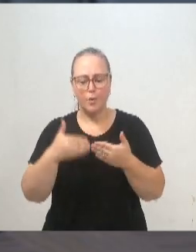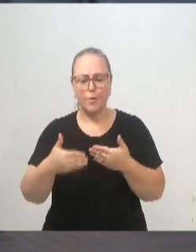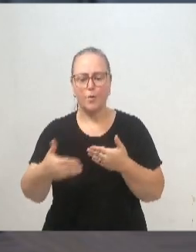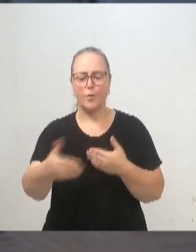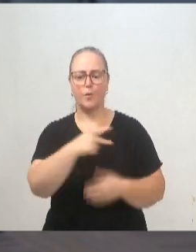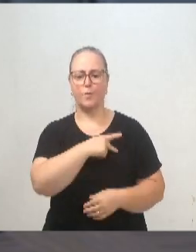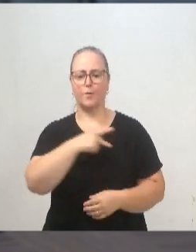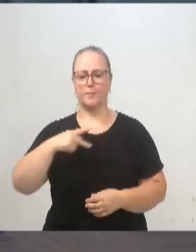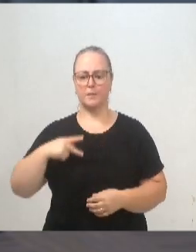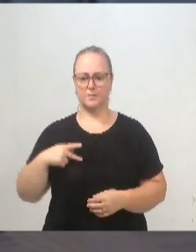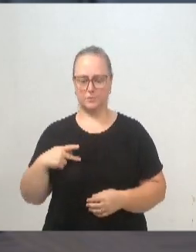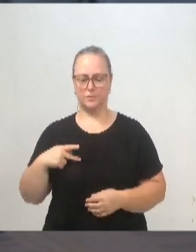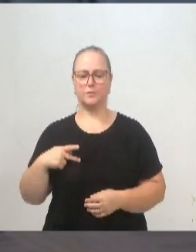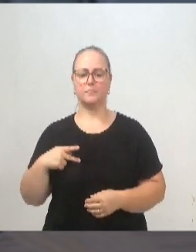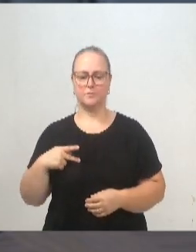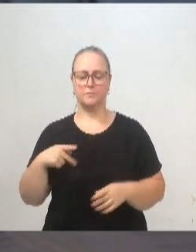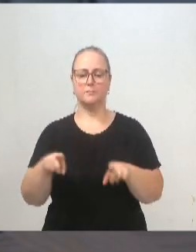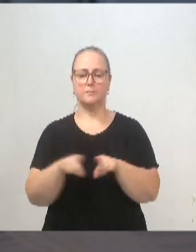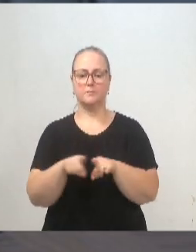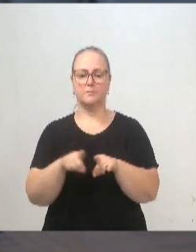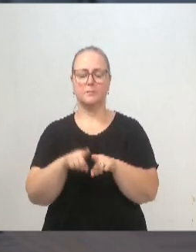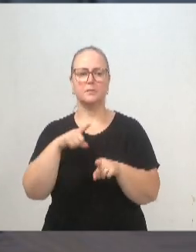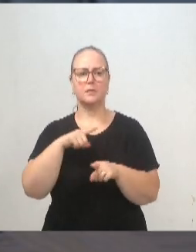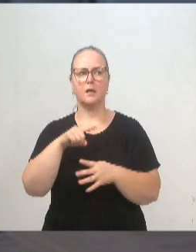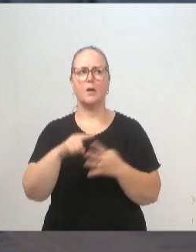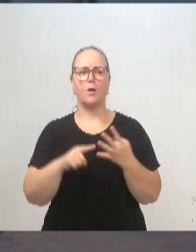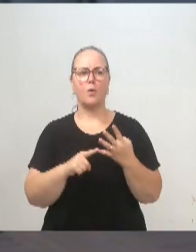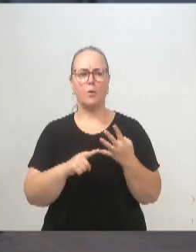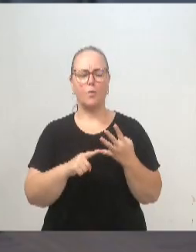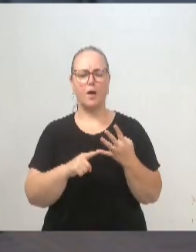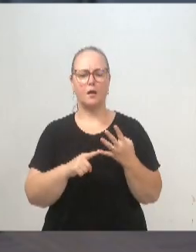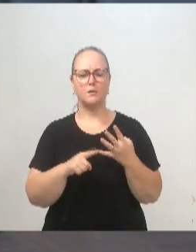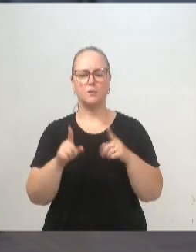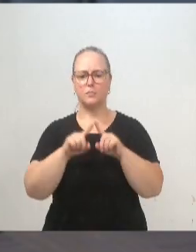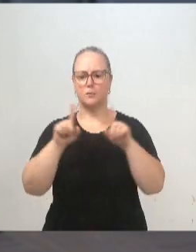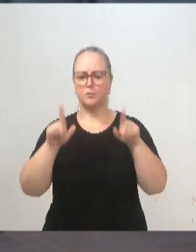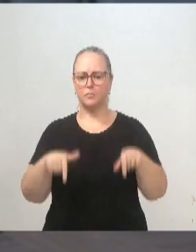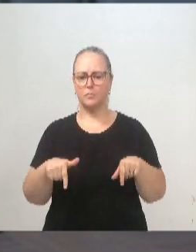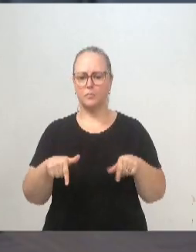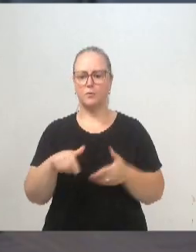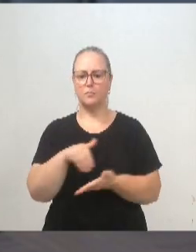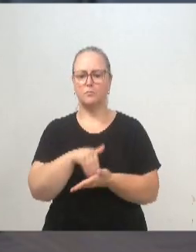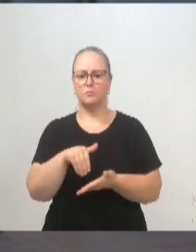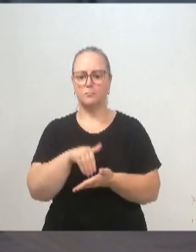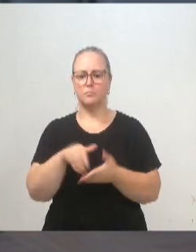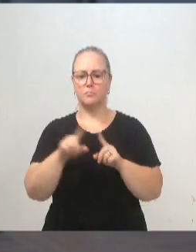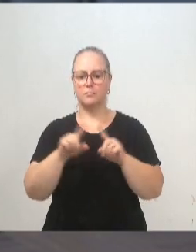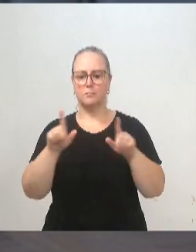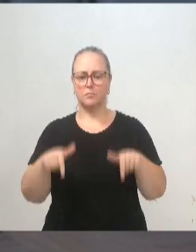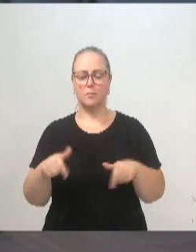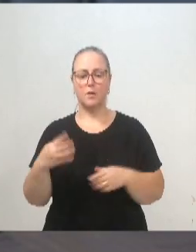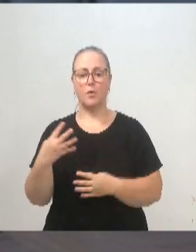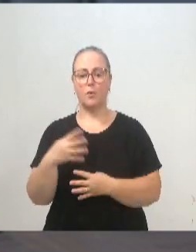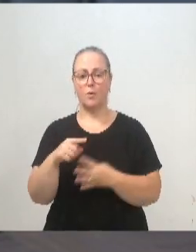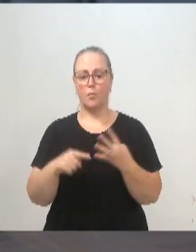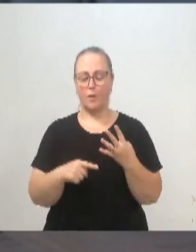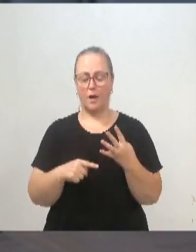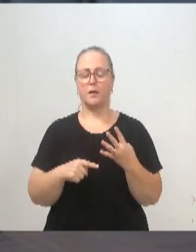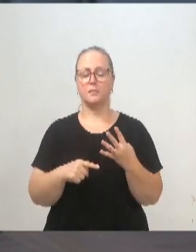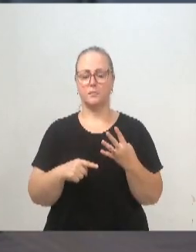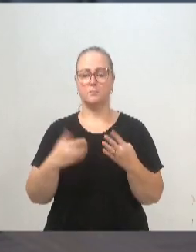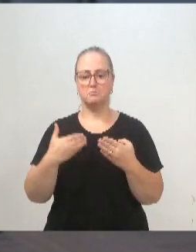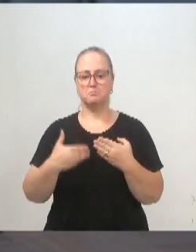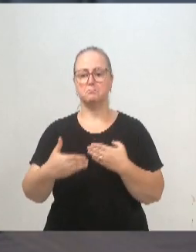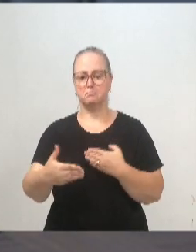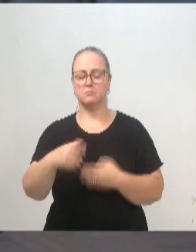né? Temos lá 5 funcionários, secretários, que vieram de gestões passadas, todos os